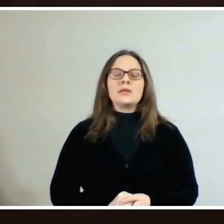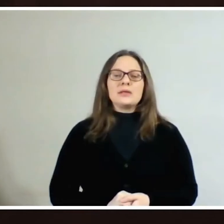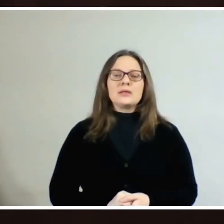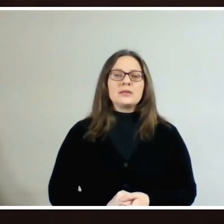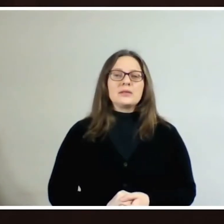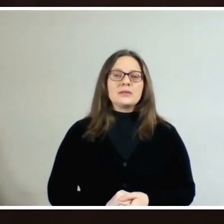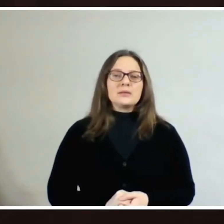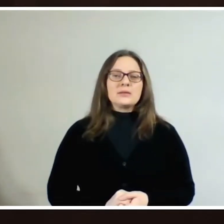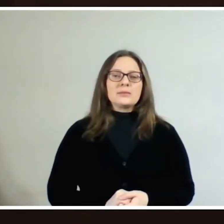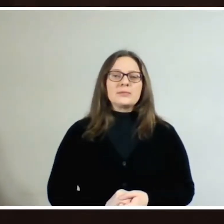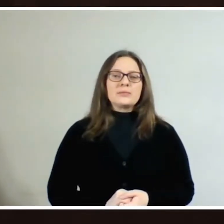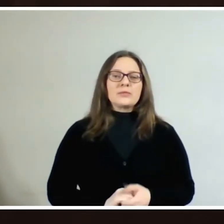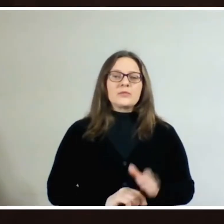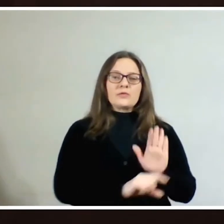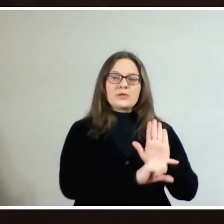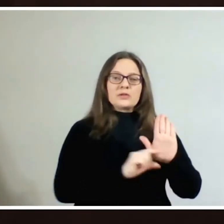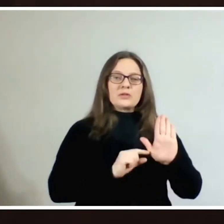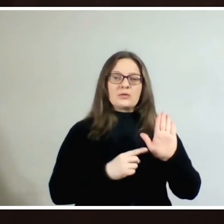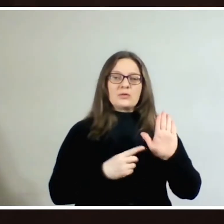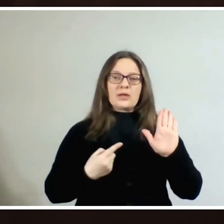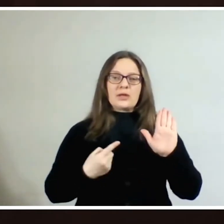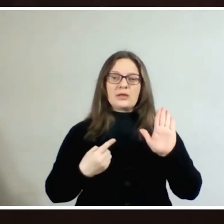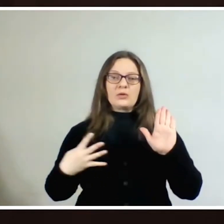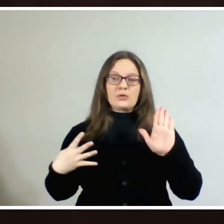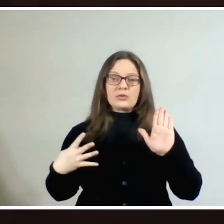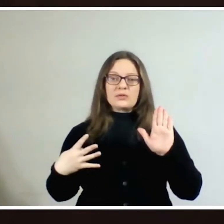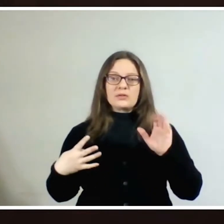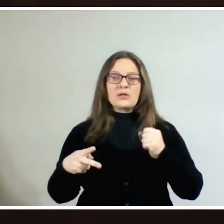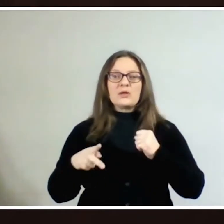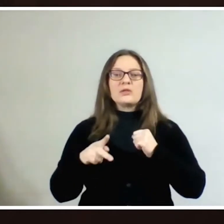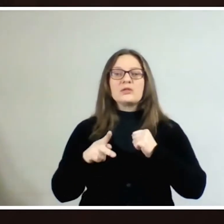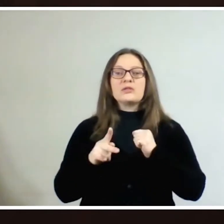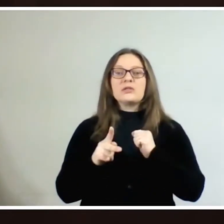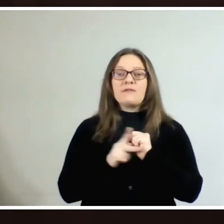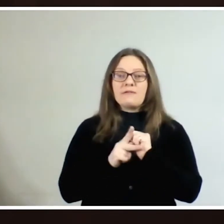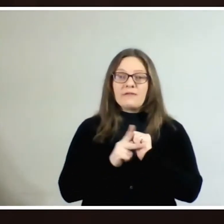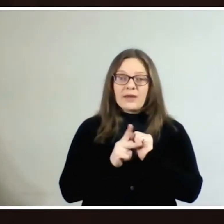versículo 14, esse verbo que era Deus, o verbo se fez